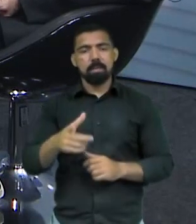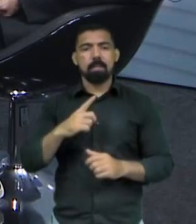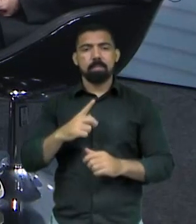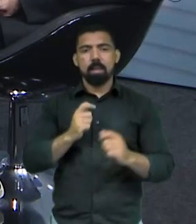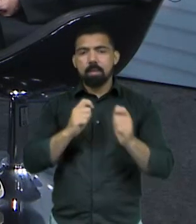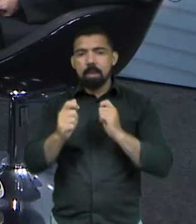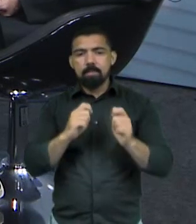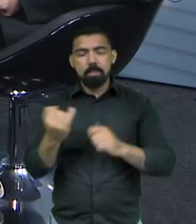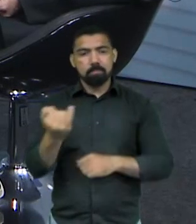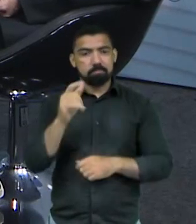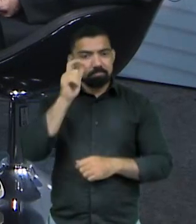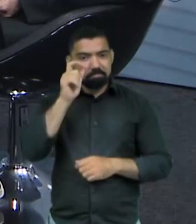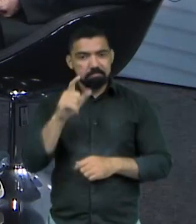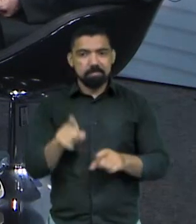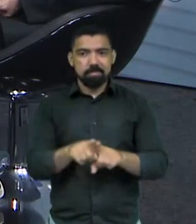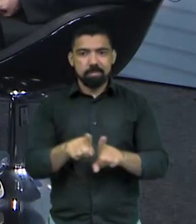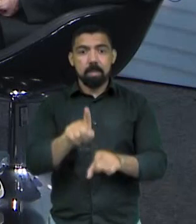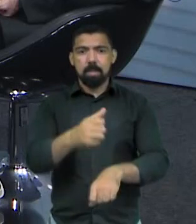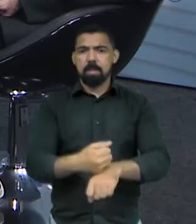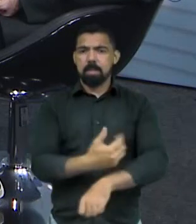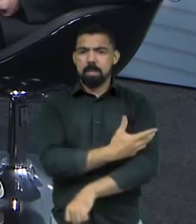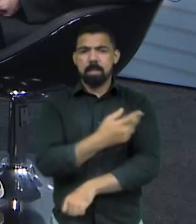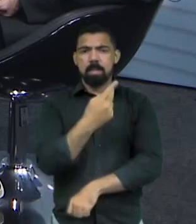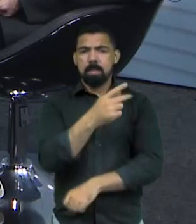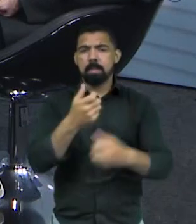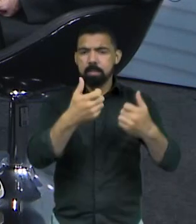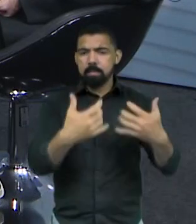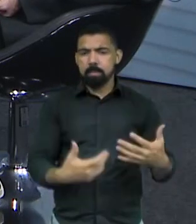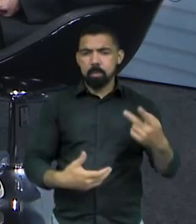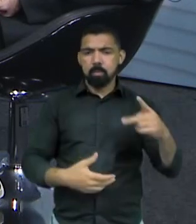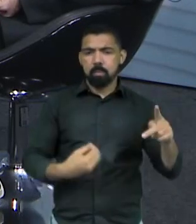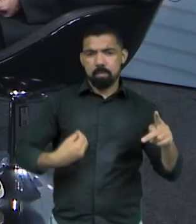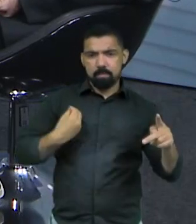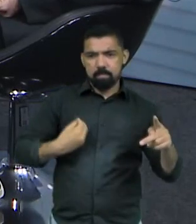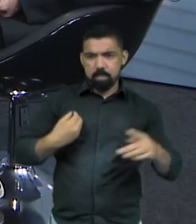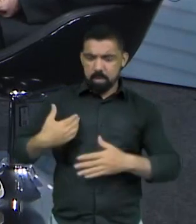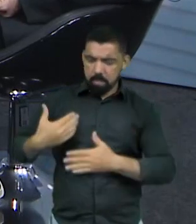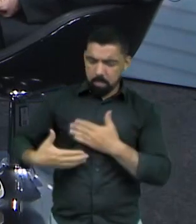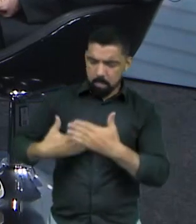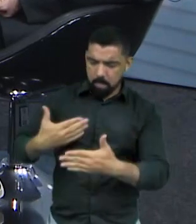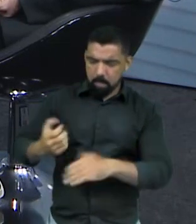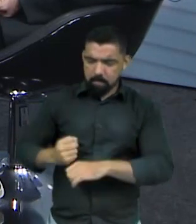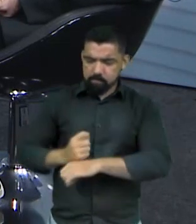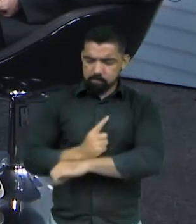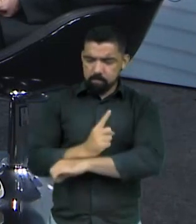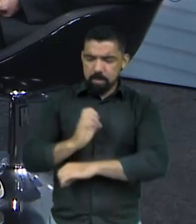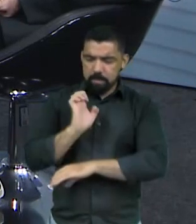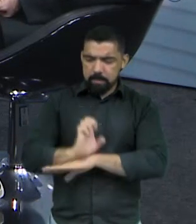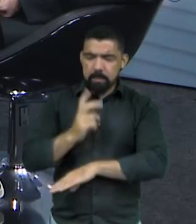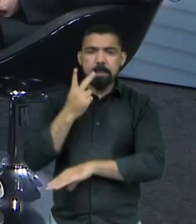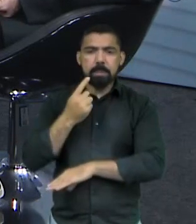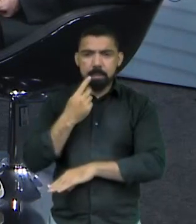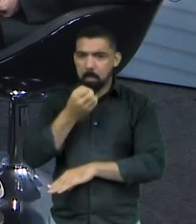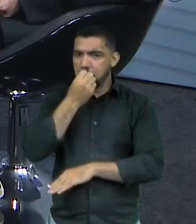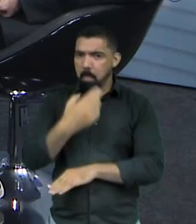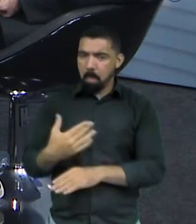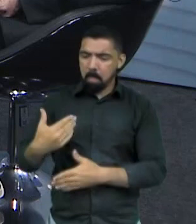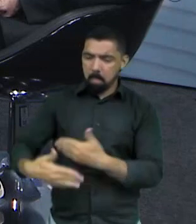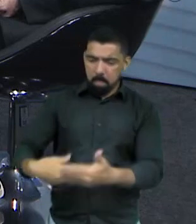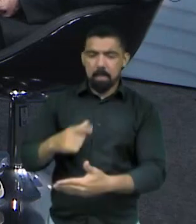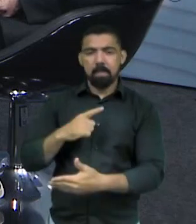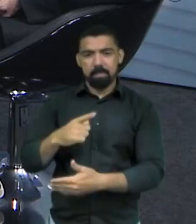extremamente interessante. Ele se emocionou contando a história desse processo evolutivo do Ceará nos últimos anos. E que bom que o